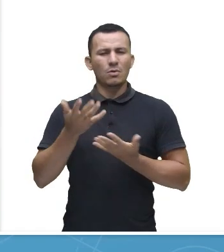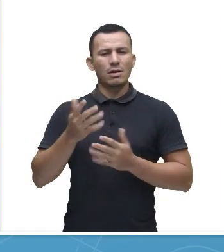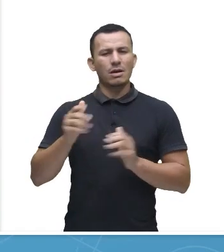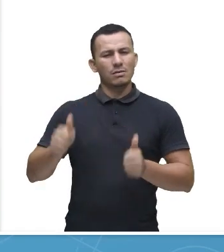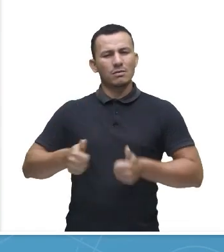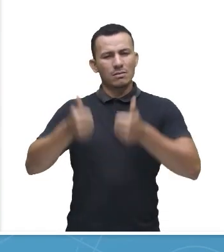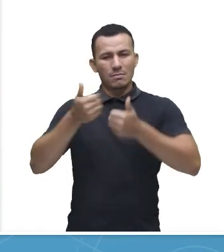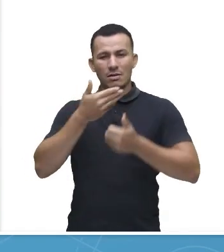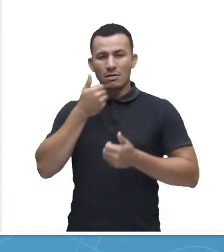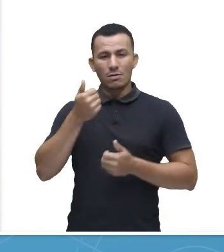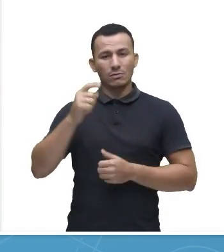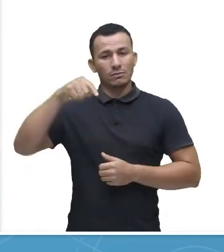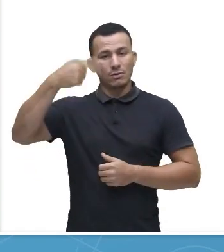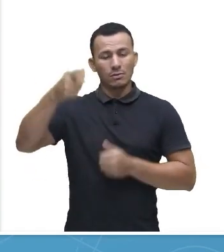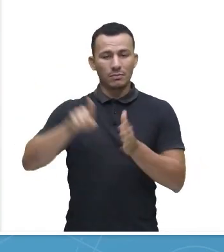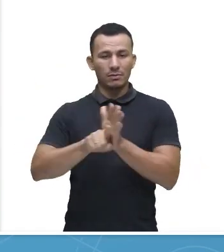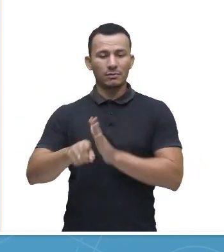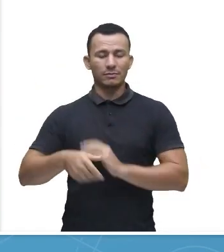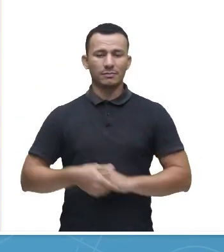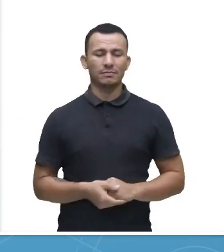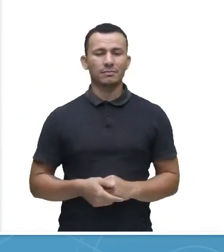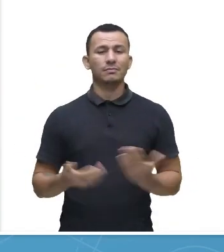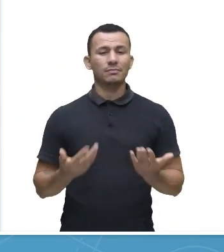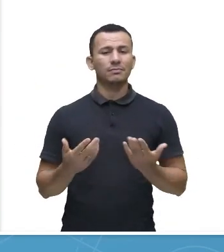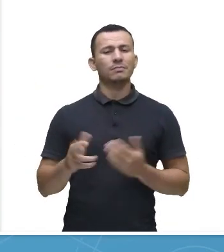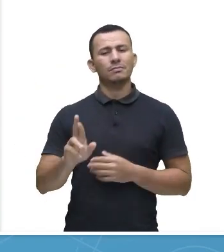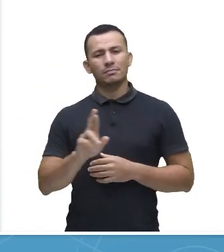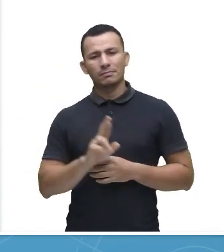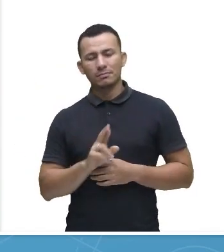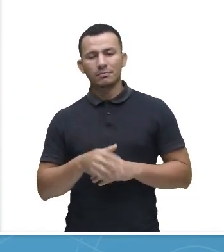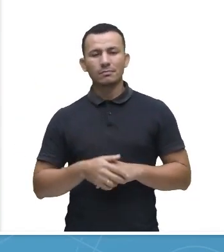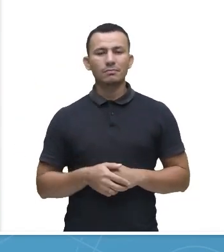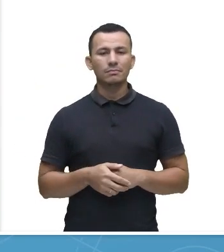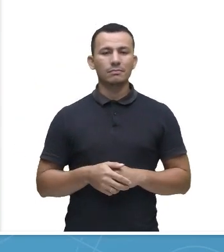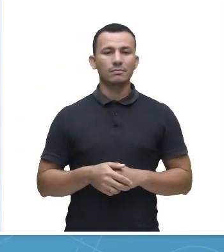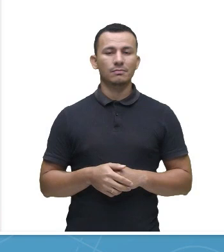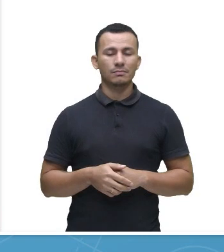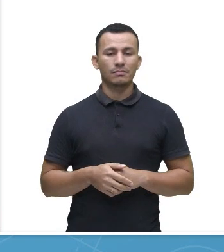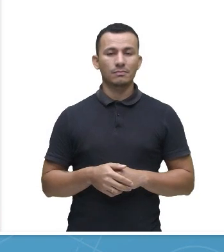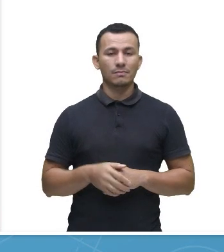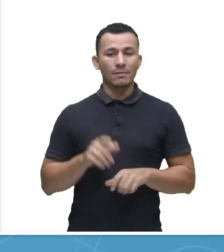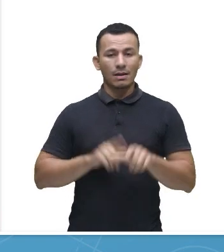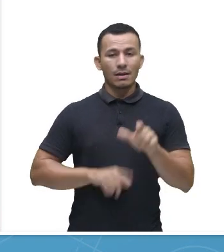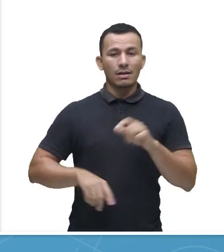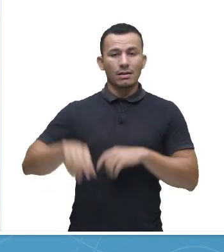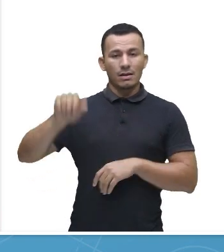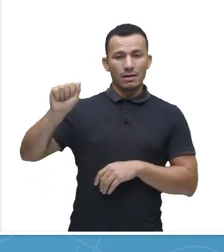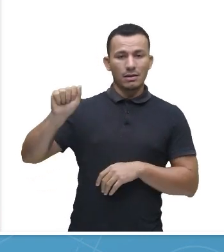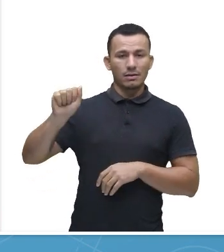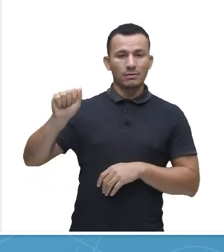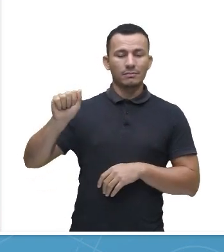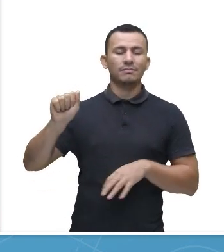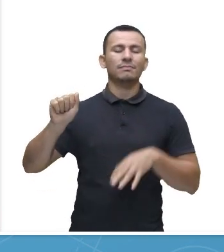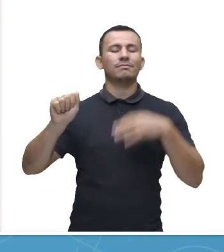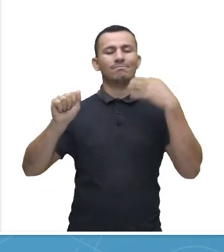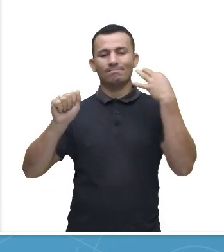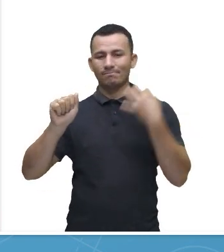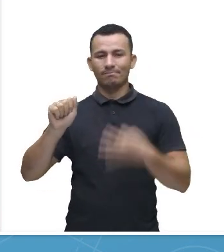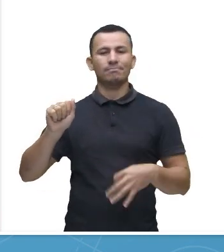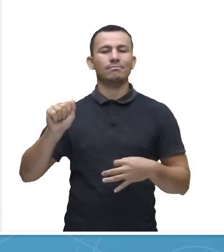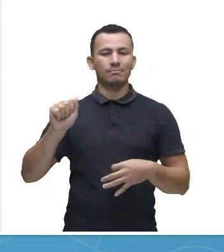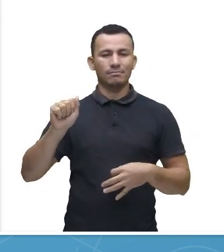próxima questão, tá bom, gente? Vamos responder. Então, quem escolheu a letra A escolheu a